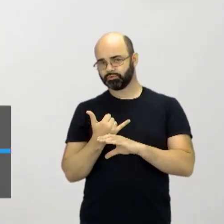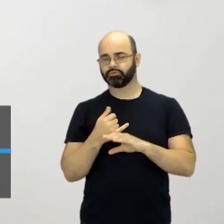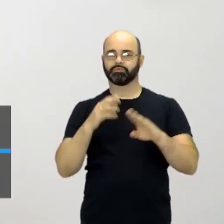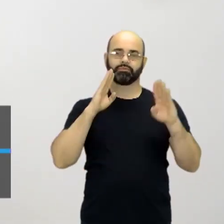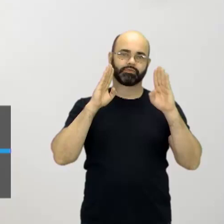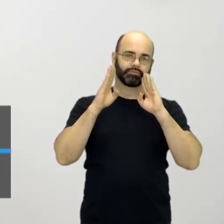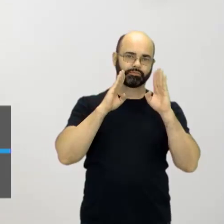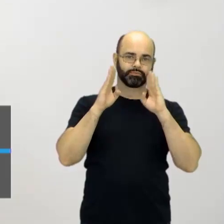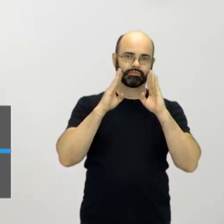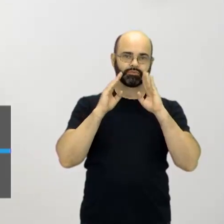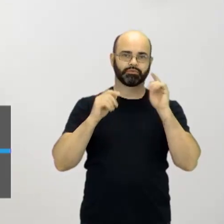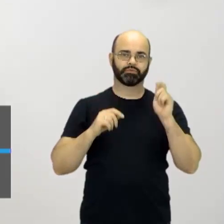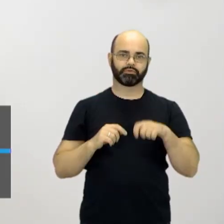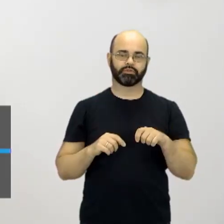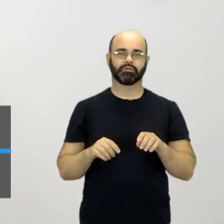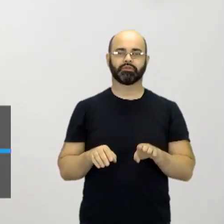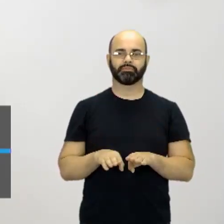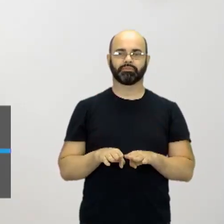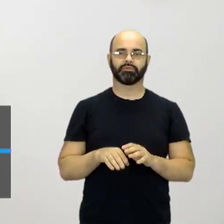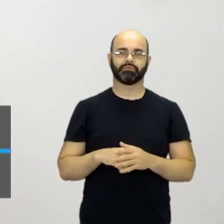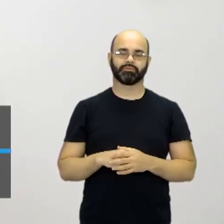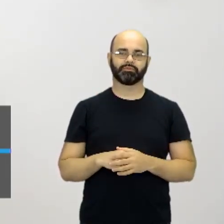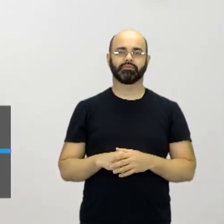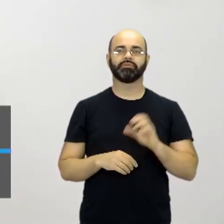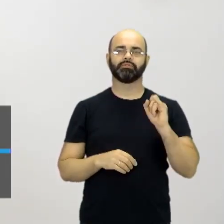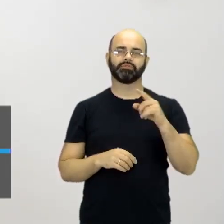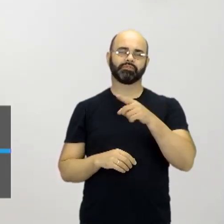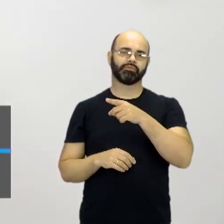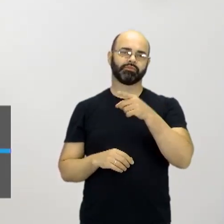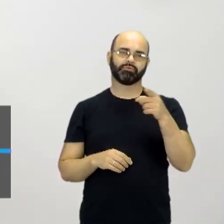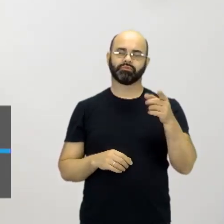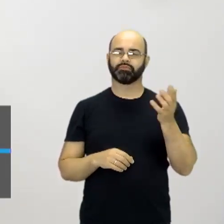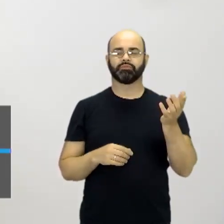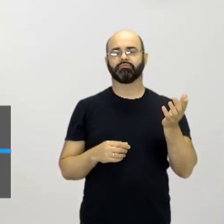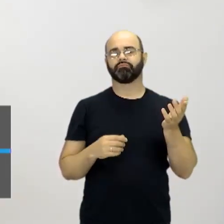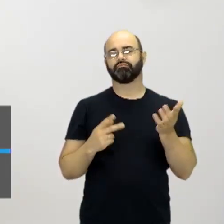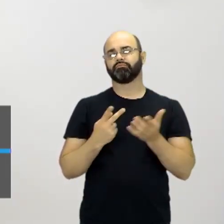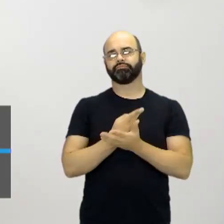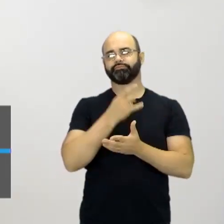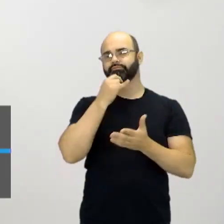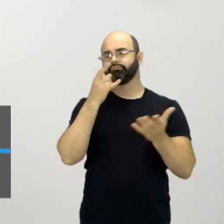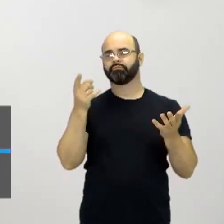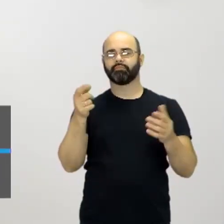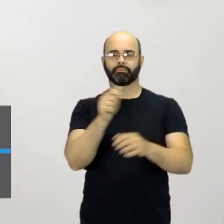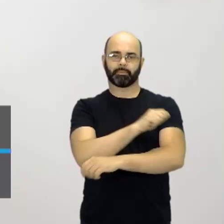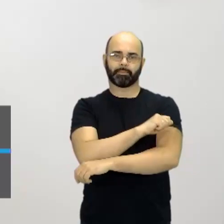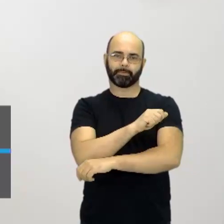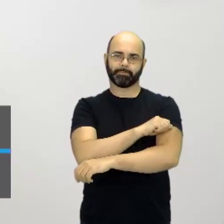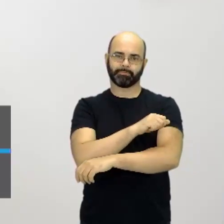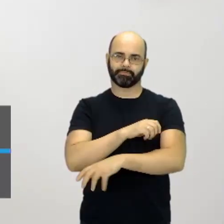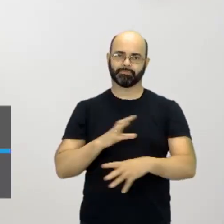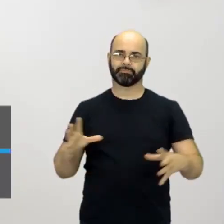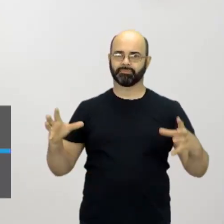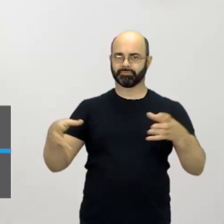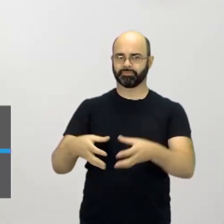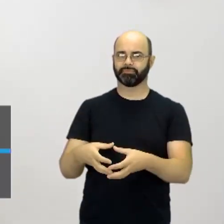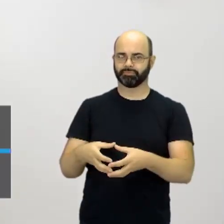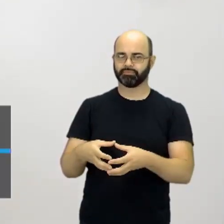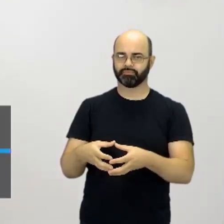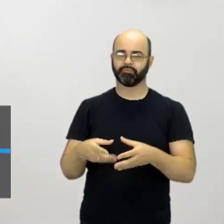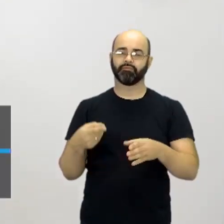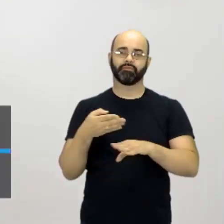do Facebook é importante também professor se você tiver dentro das suas possibilidades aí reunindo os alunos quando da participação